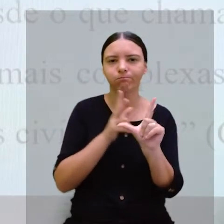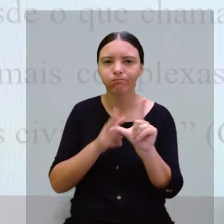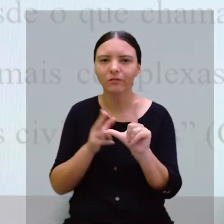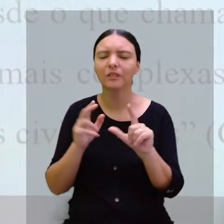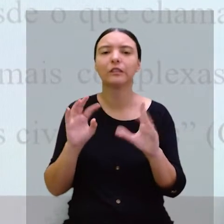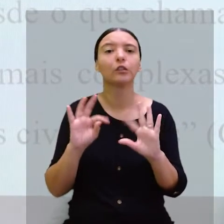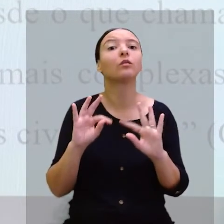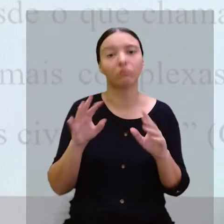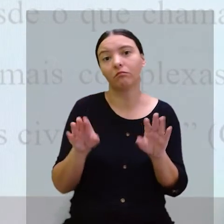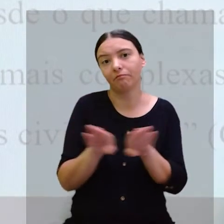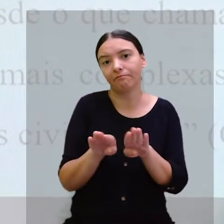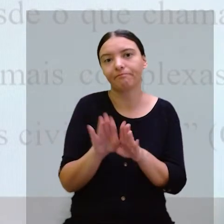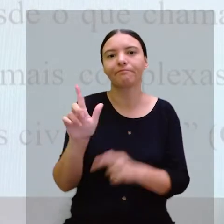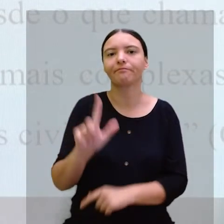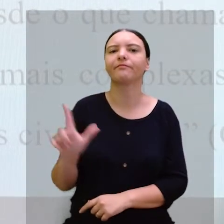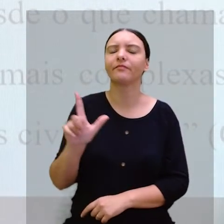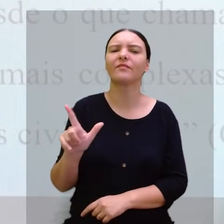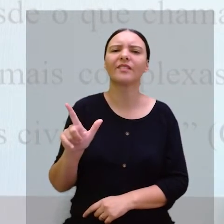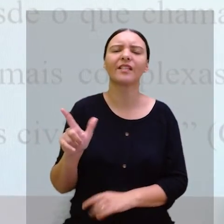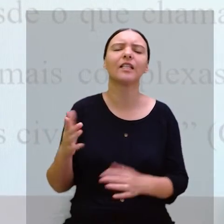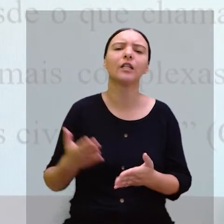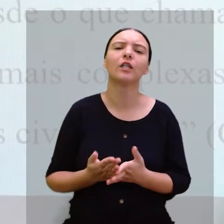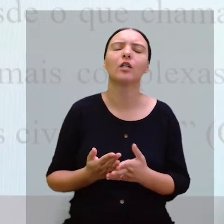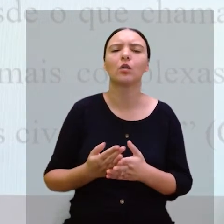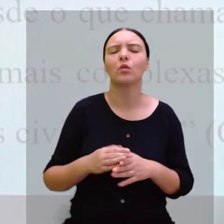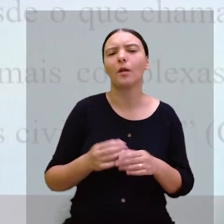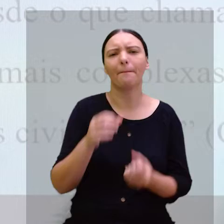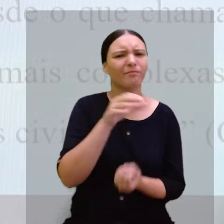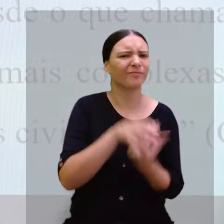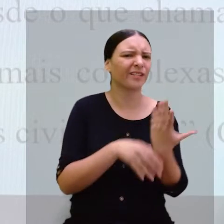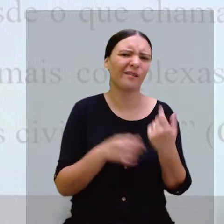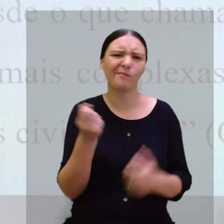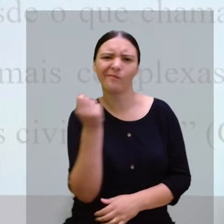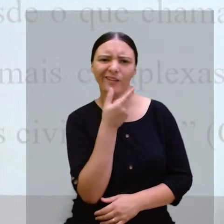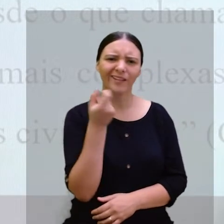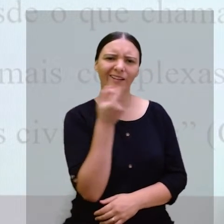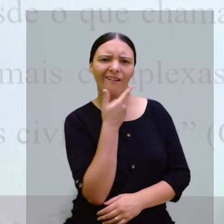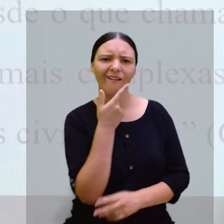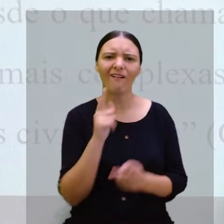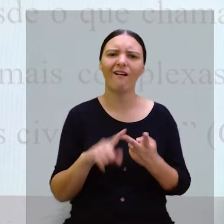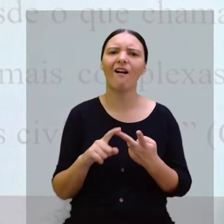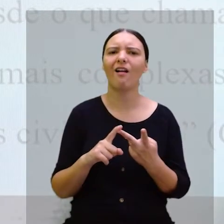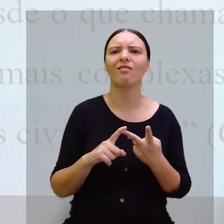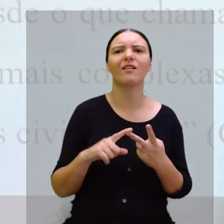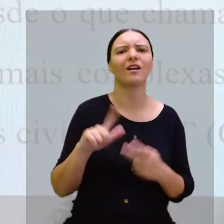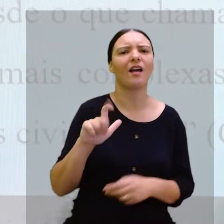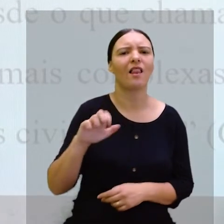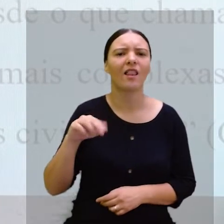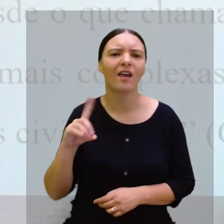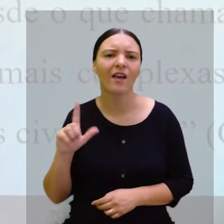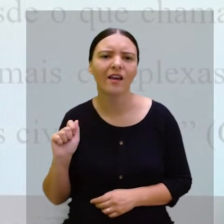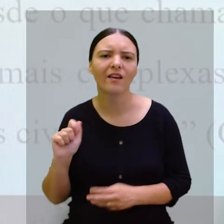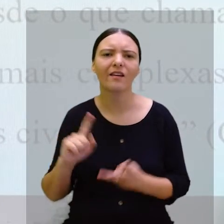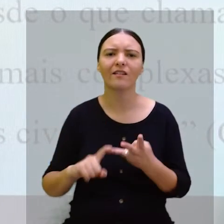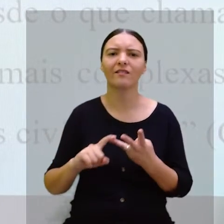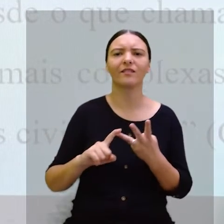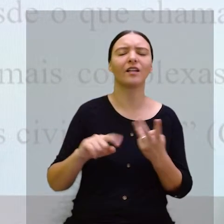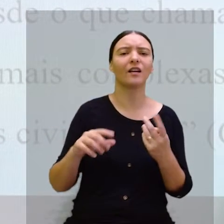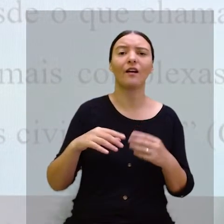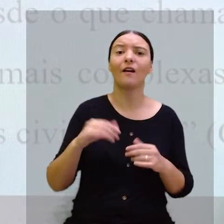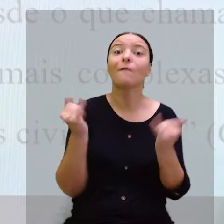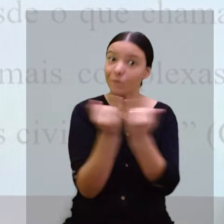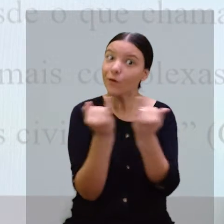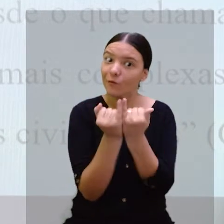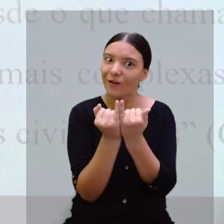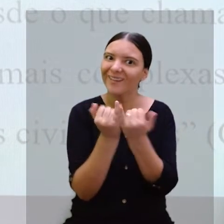literário. Enfim, e todas essas outras produções, a piada, a lenda, o folclore, enfim, a fofoca.